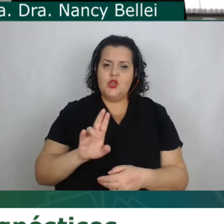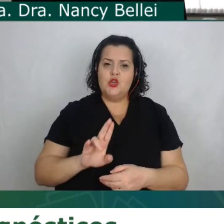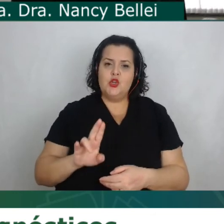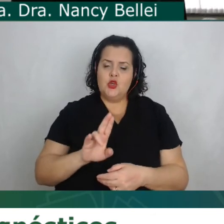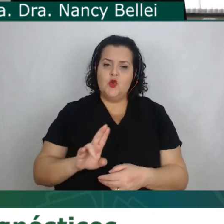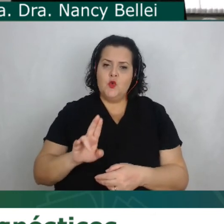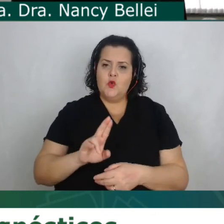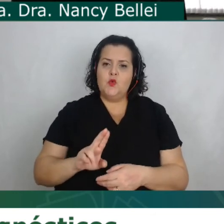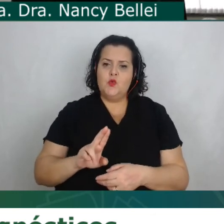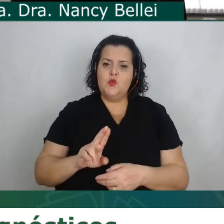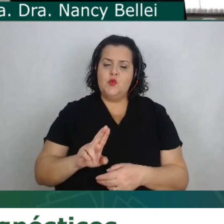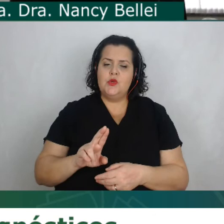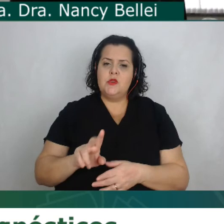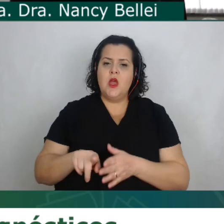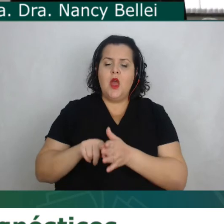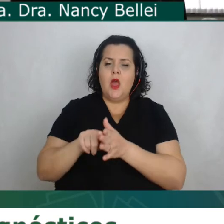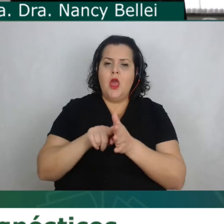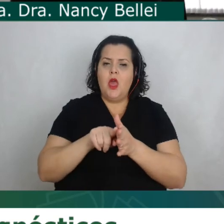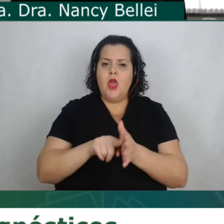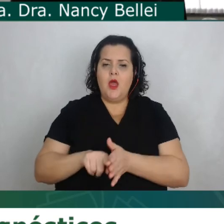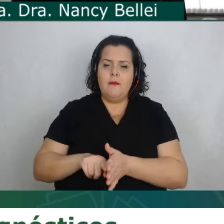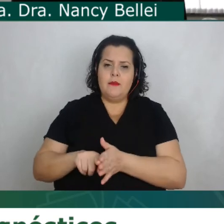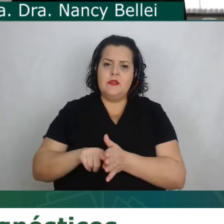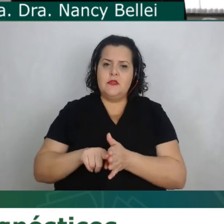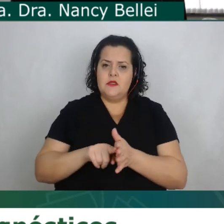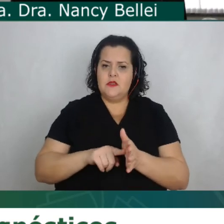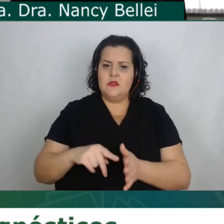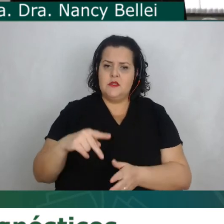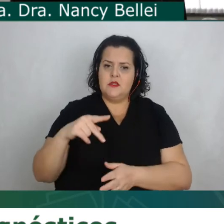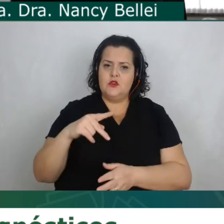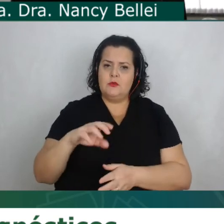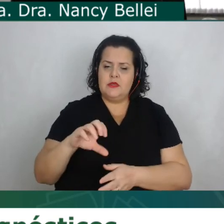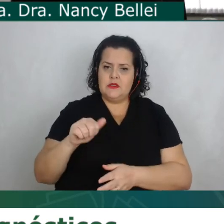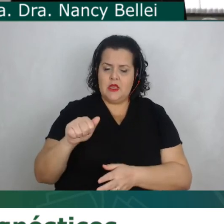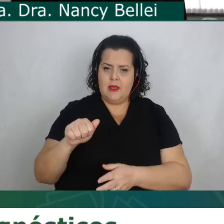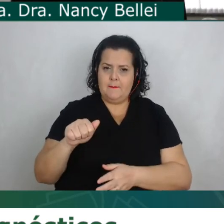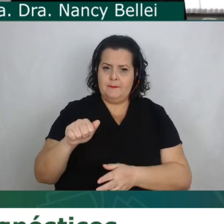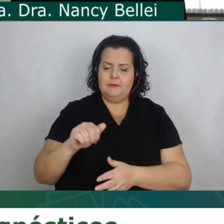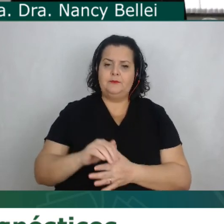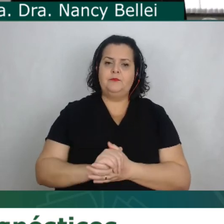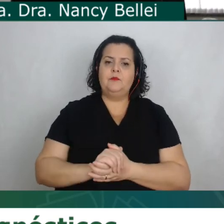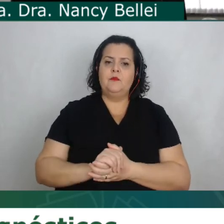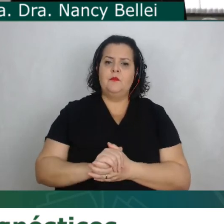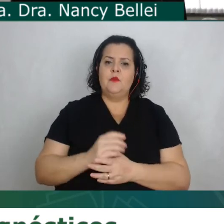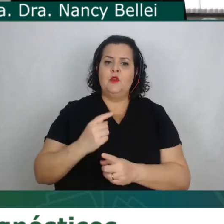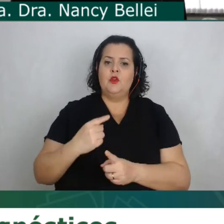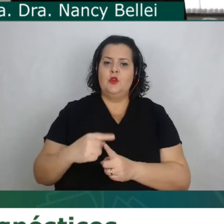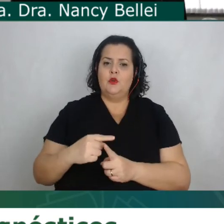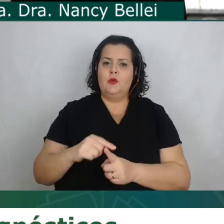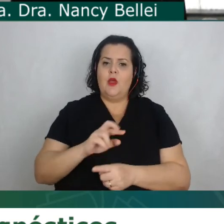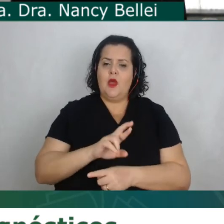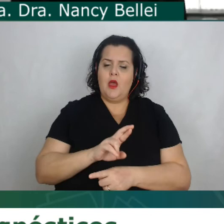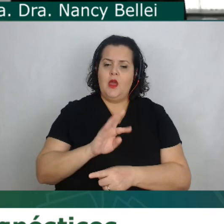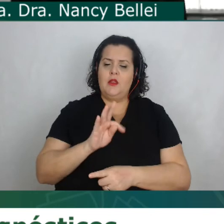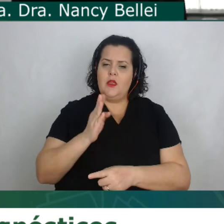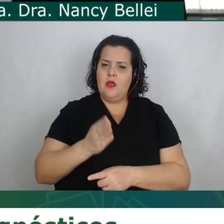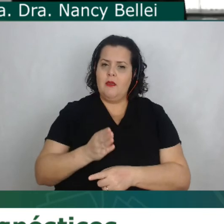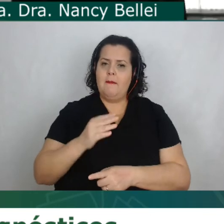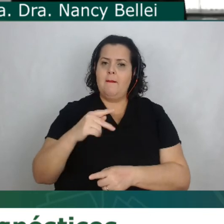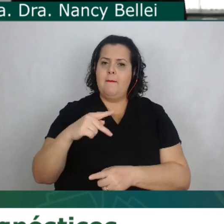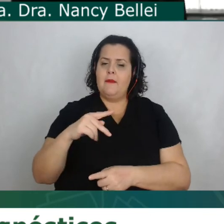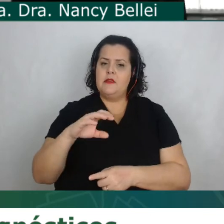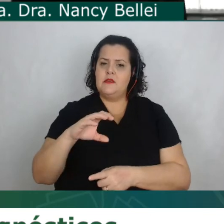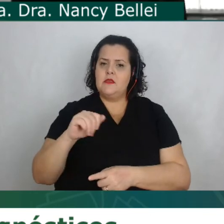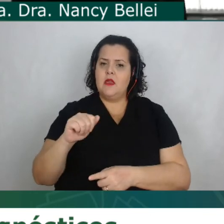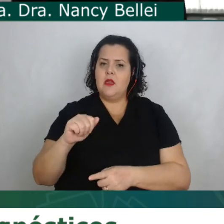mais confiável. Eu acredito que aqui seria, a Nancy deixou claro que o RT-PCR é diagnóstico, né, da infecção